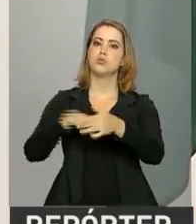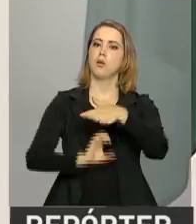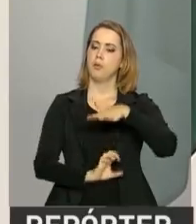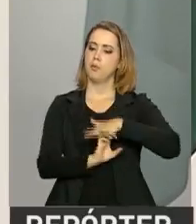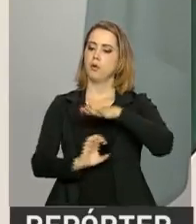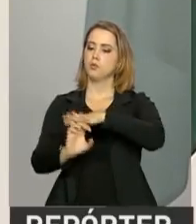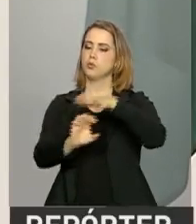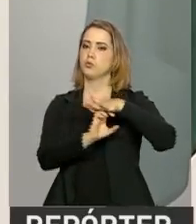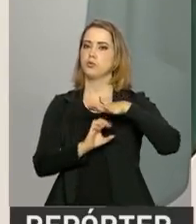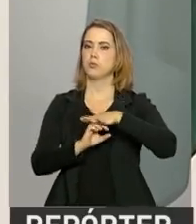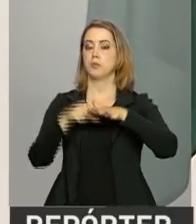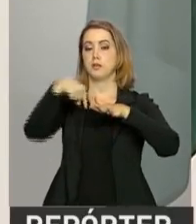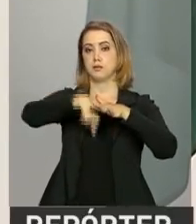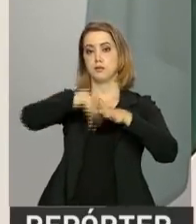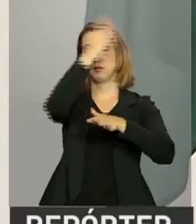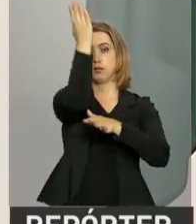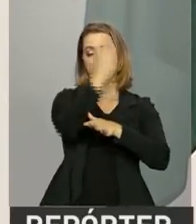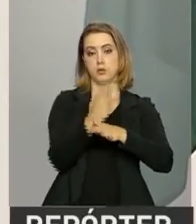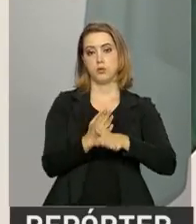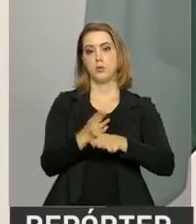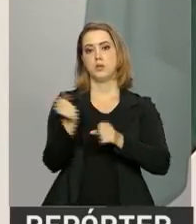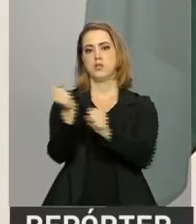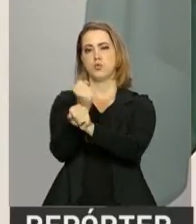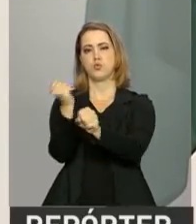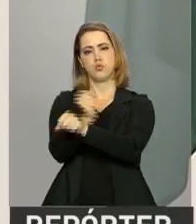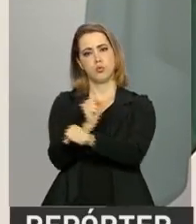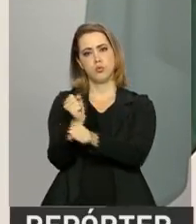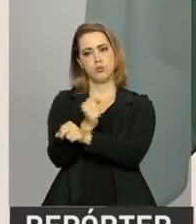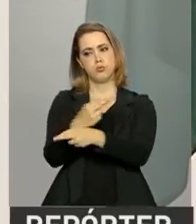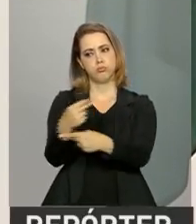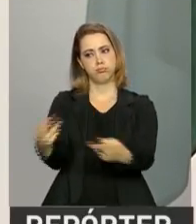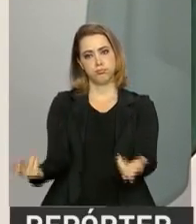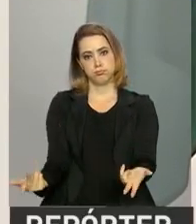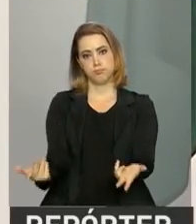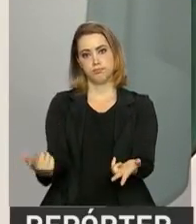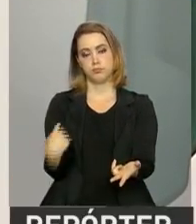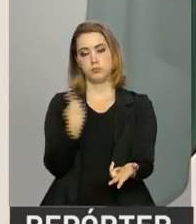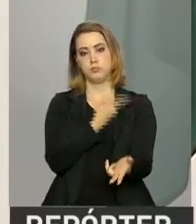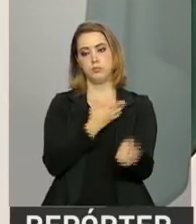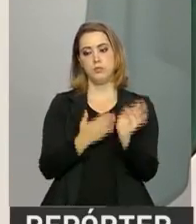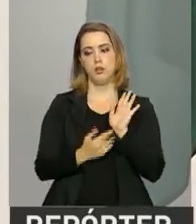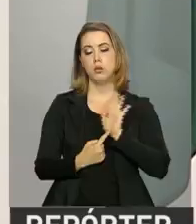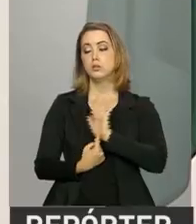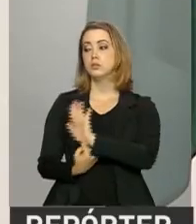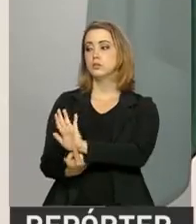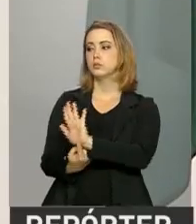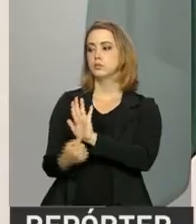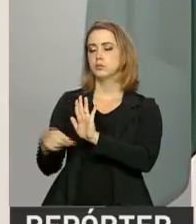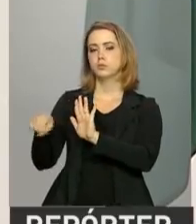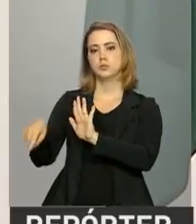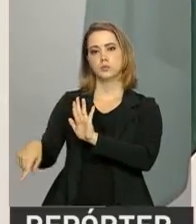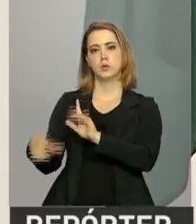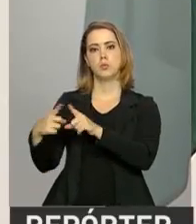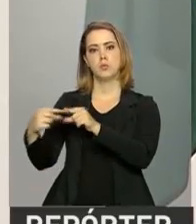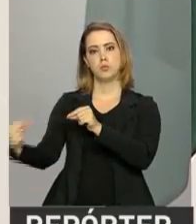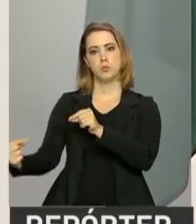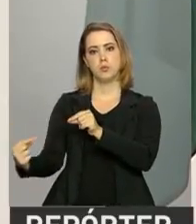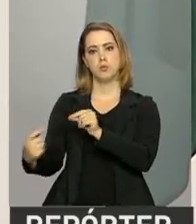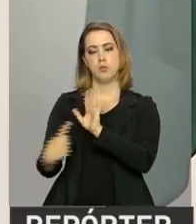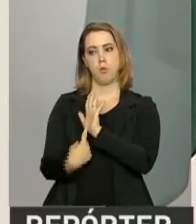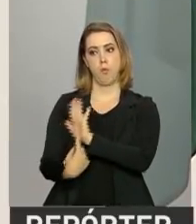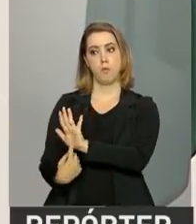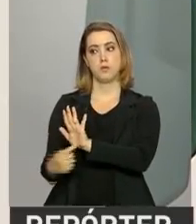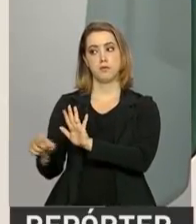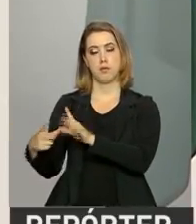de infraestrutura. Eu acho que vai ser... E o que nós queremos apresentar ao Japão? É que, realmente,